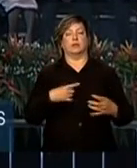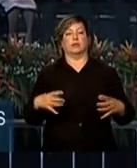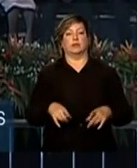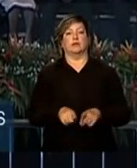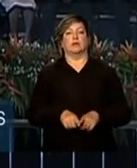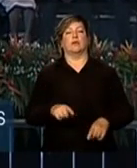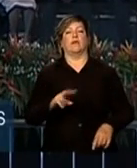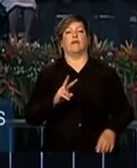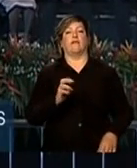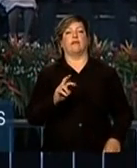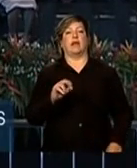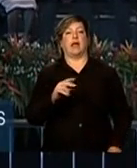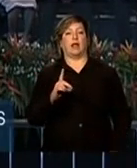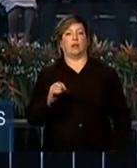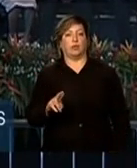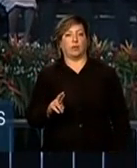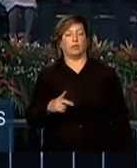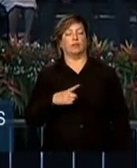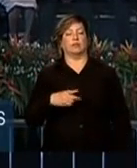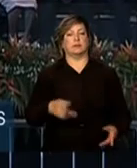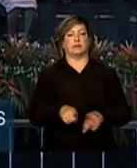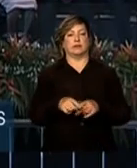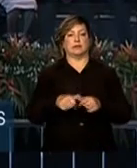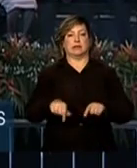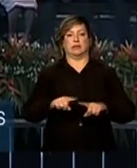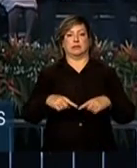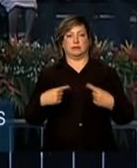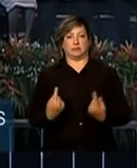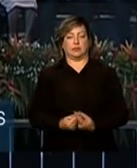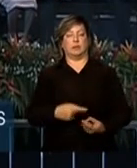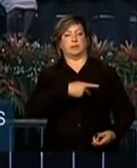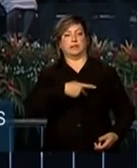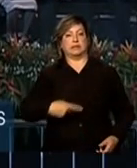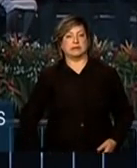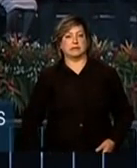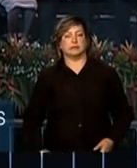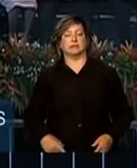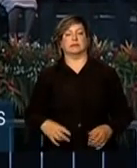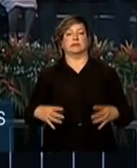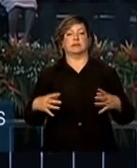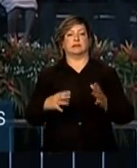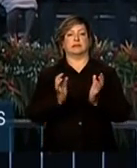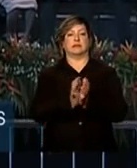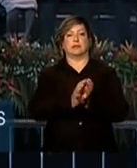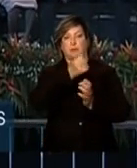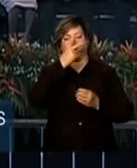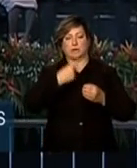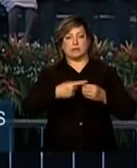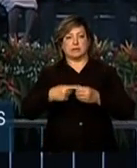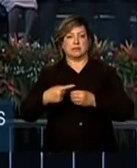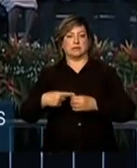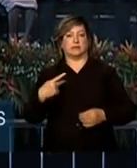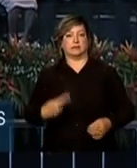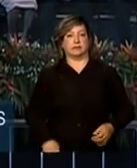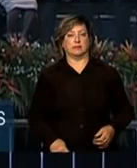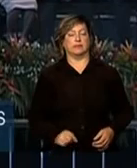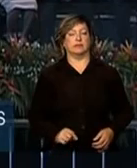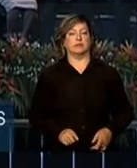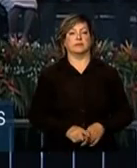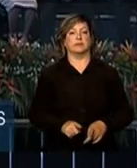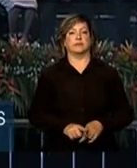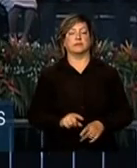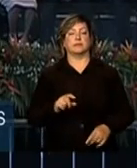vereador Rodrigo Martins, presidente da Câmara Municipal de Teresina, conselheira Valtânia Alvarenga, presidente do